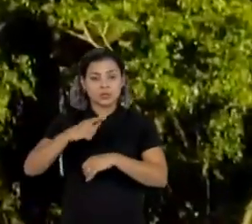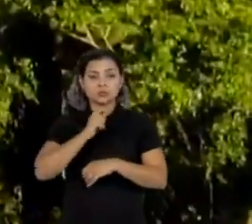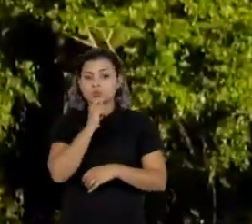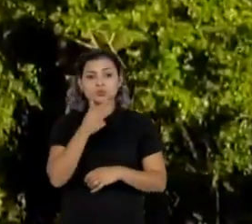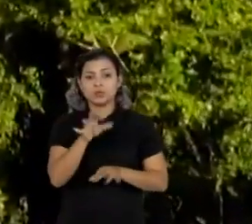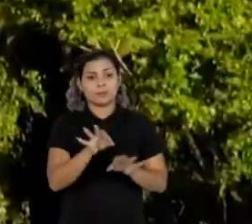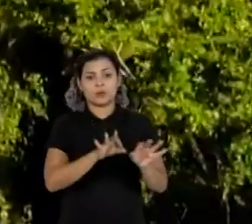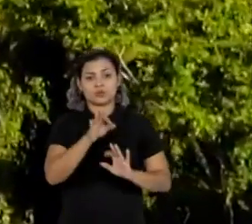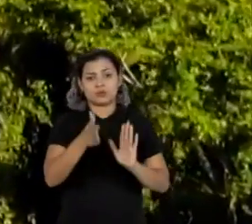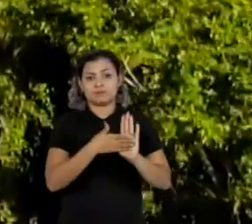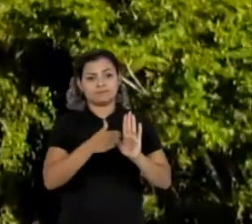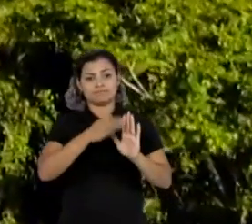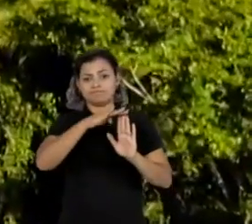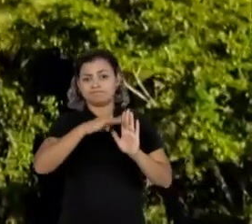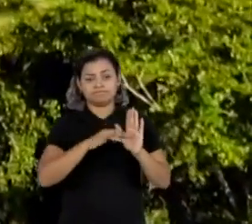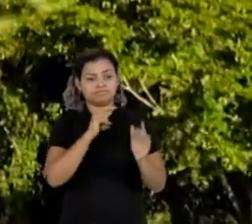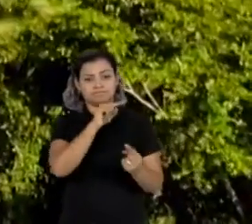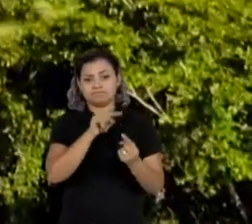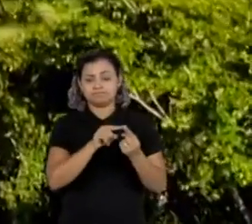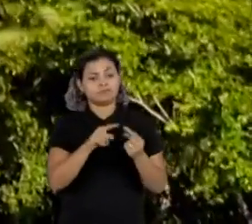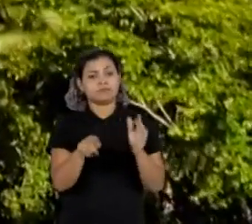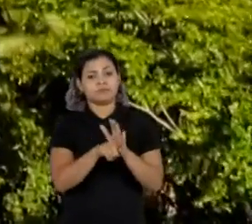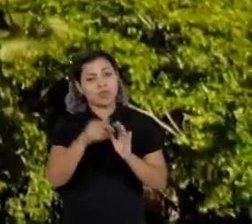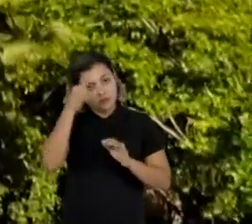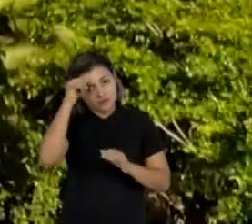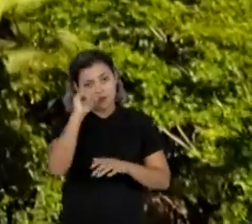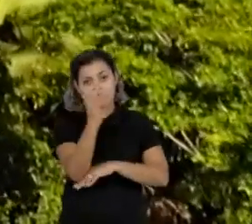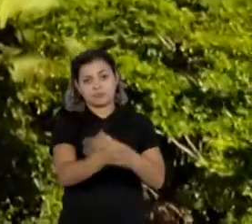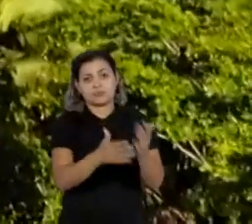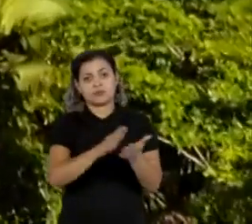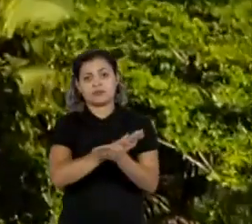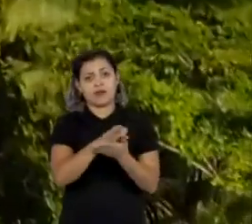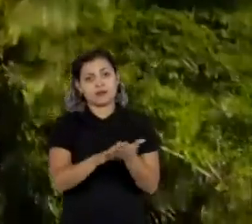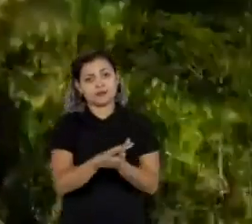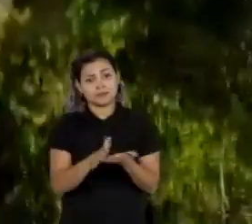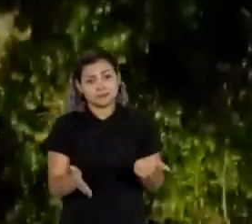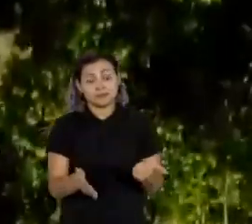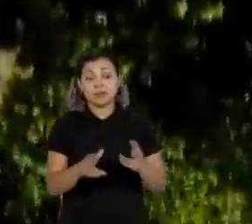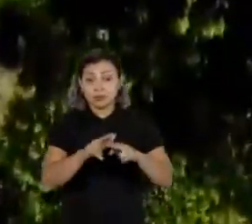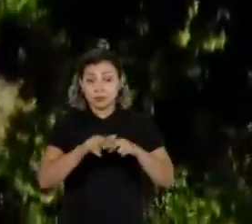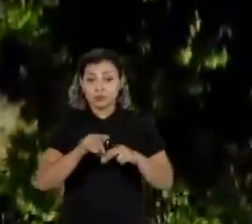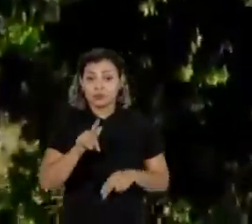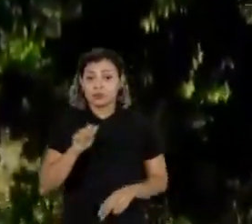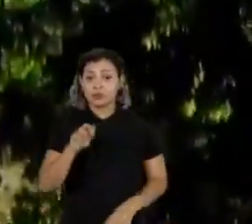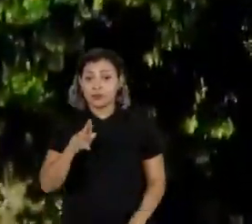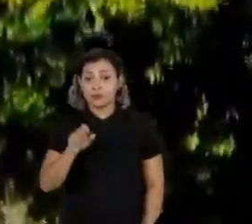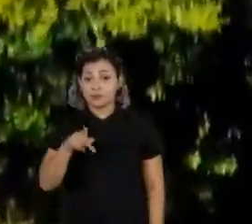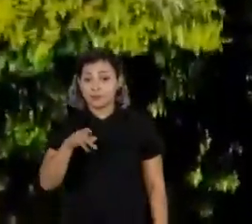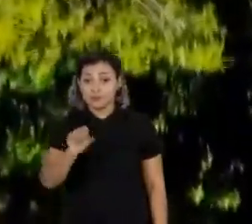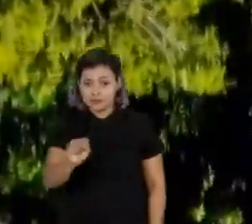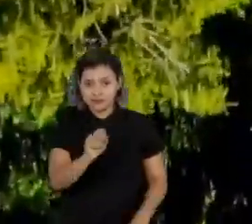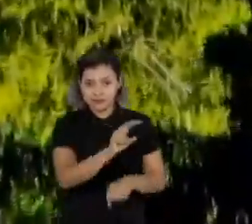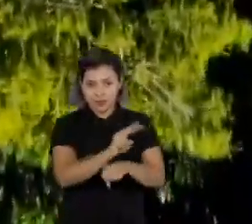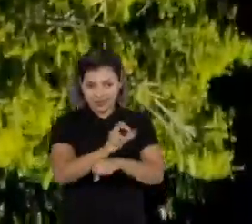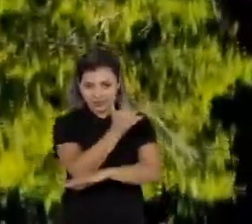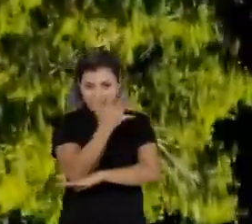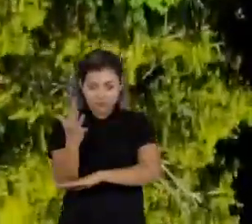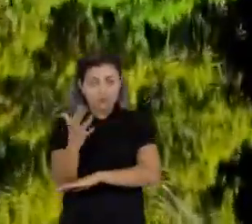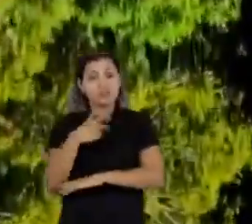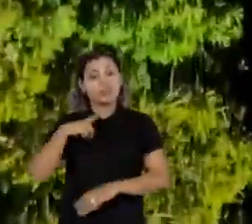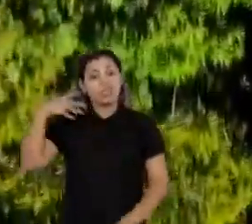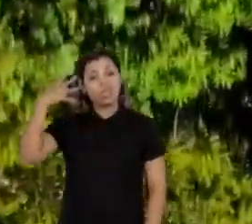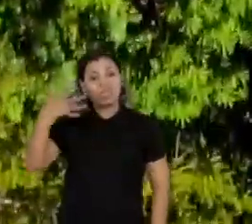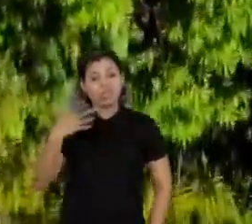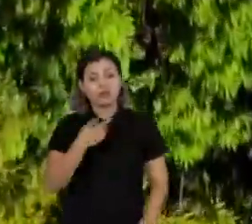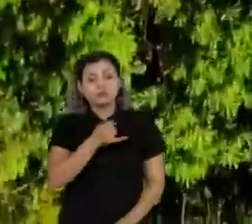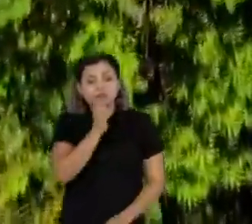um plano concreto para conter a destruição da floresta. O Greenpeace afirmou que o ministro fez um discurso vazio e